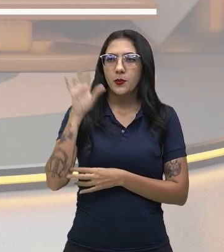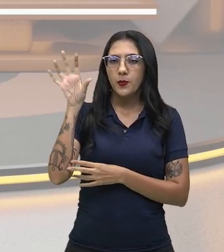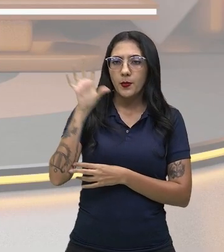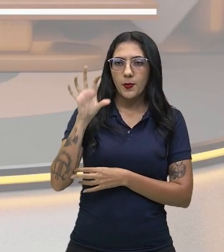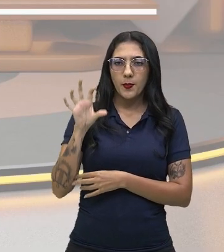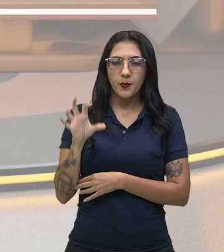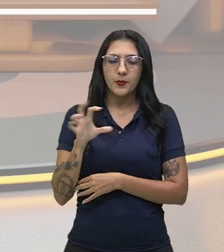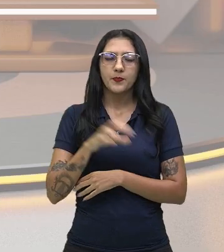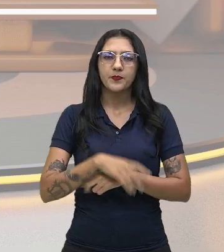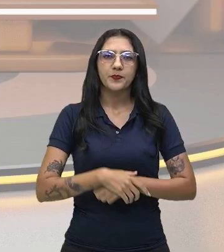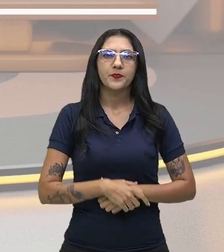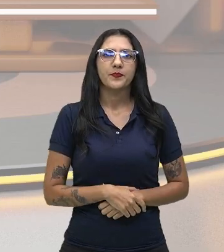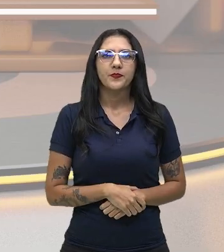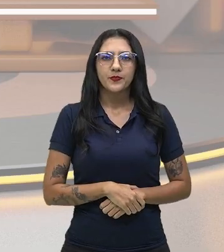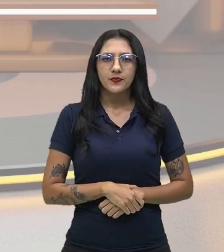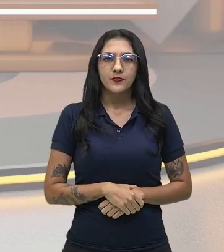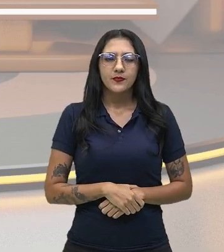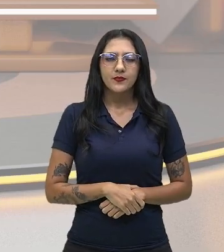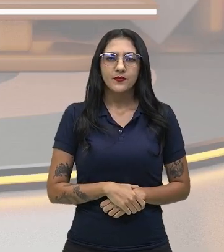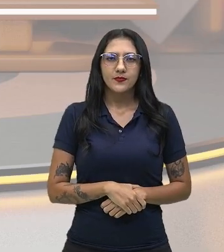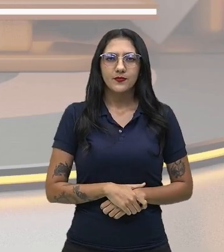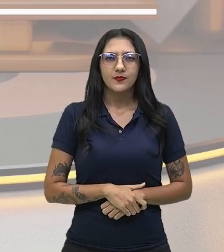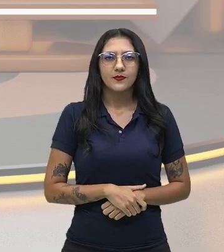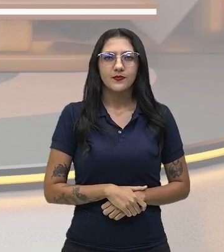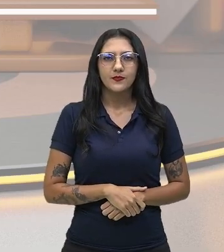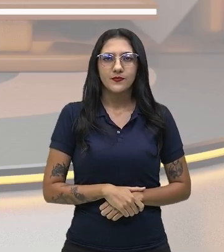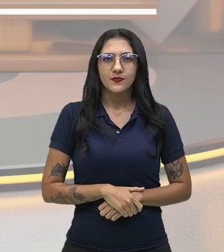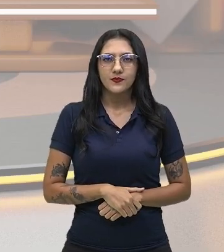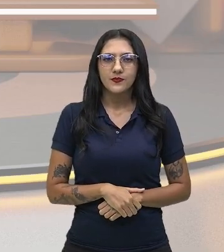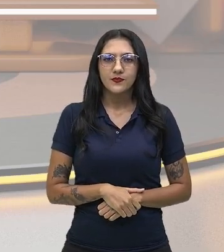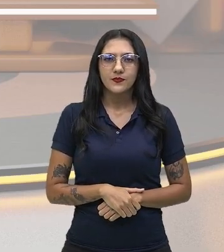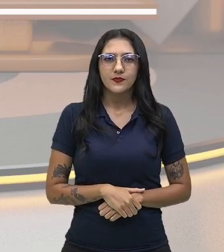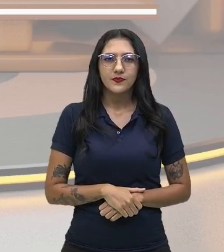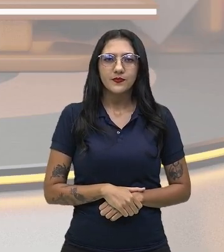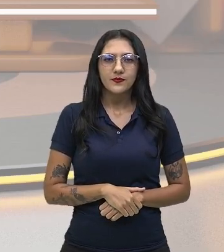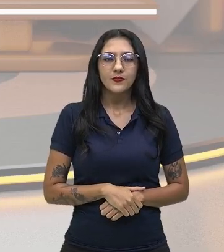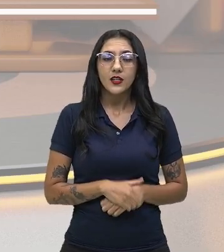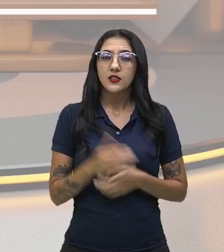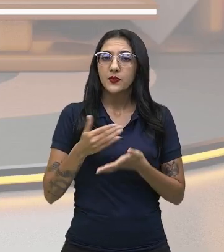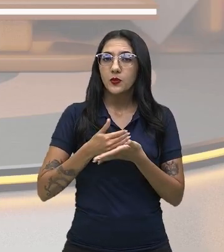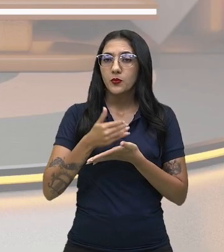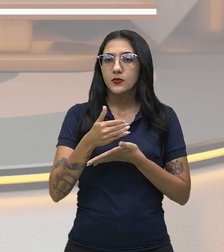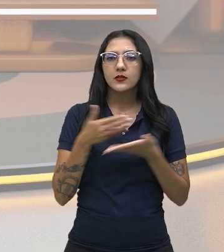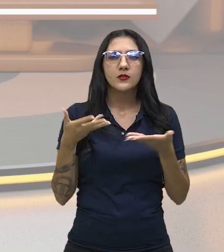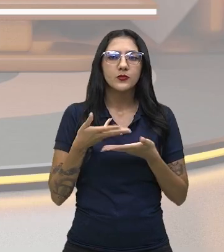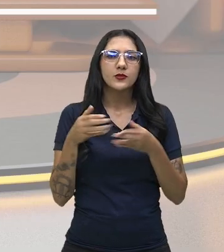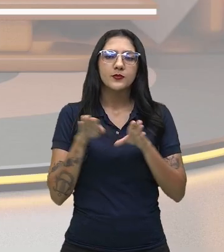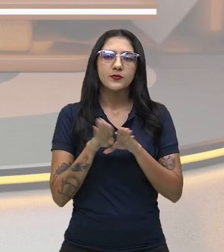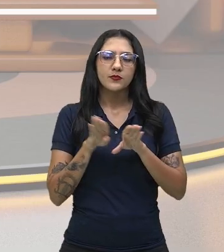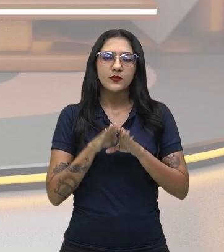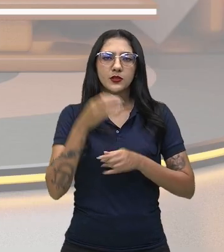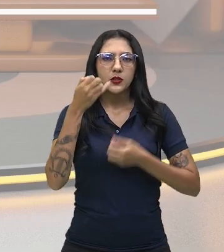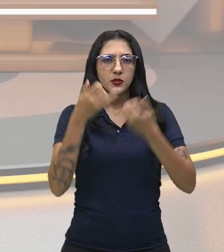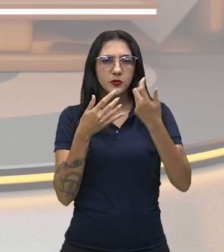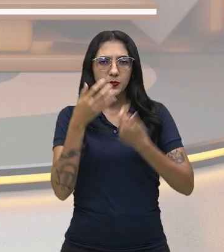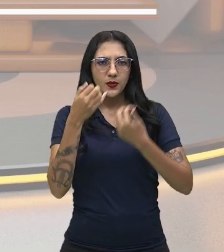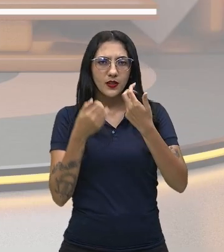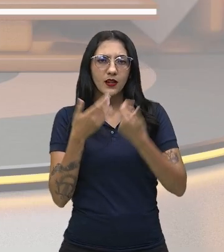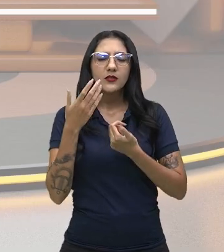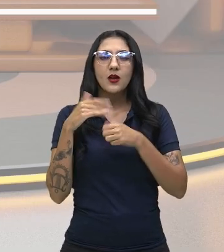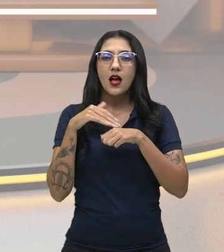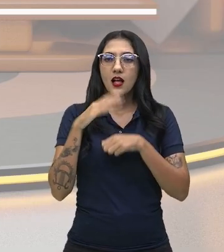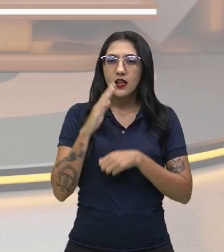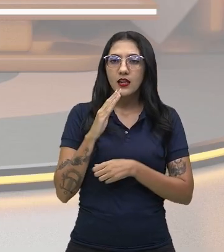com o IBGE. E nós vamos iniciar a nossa aula também, além desses mapas que a